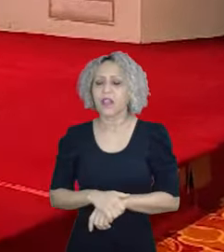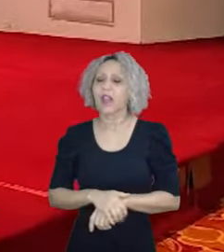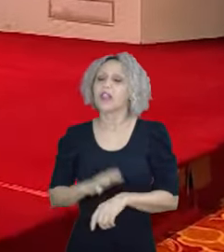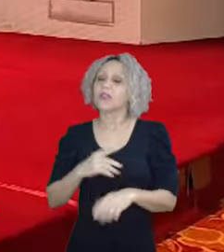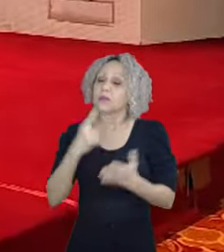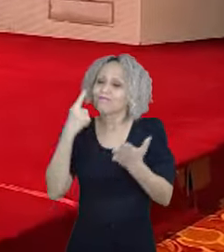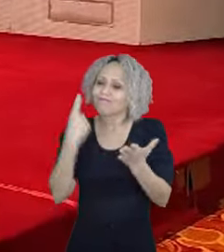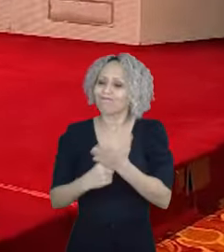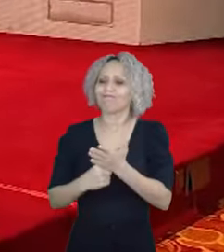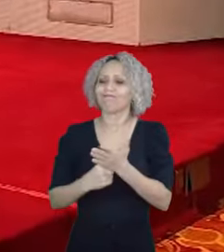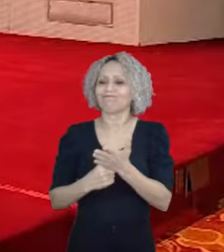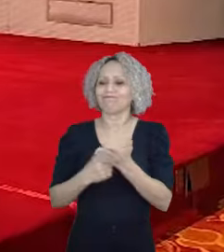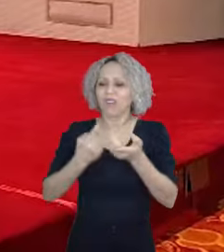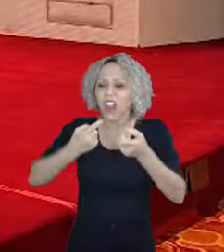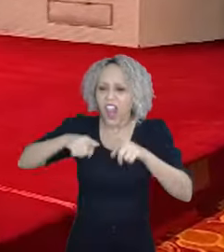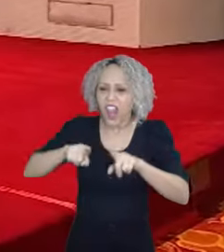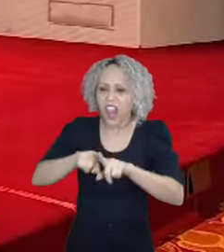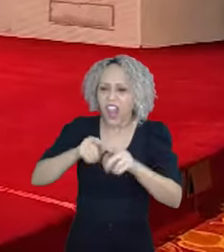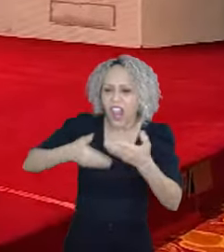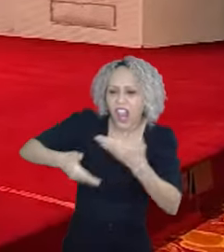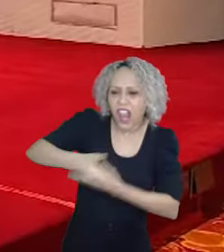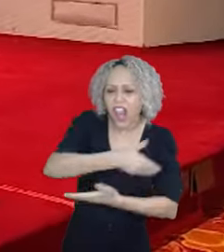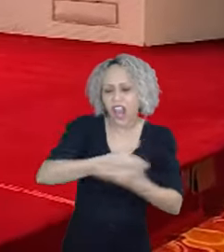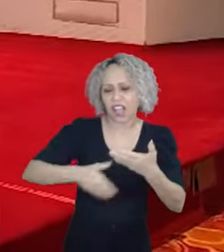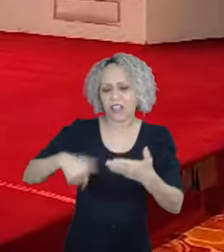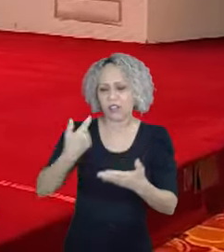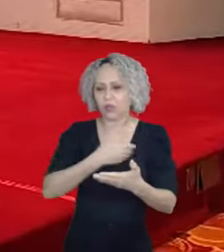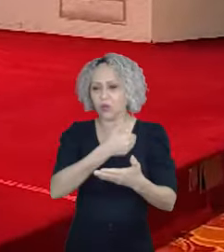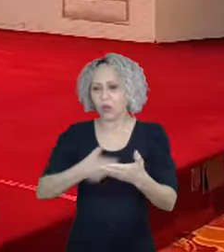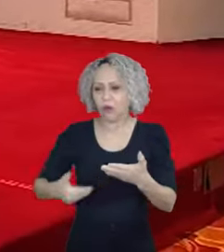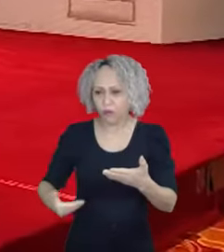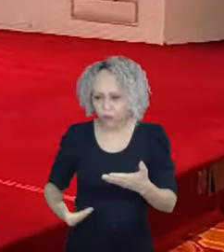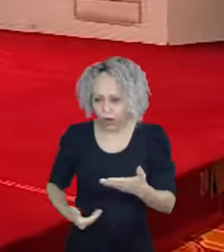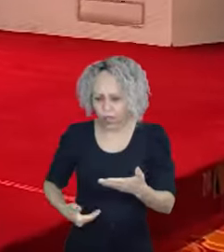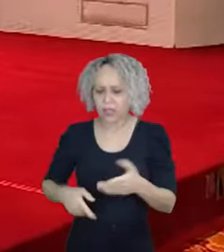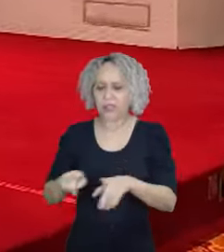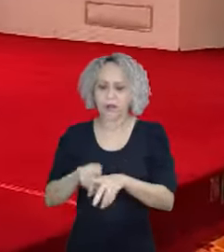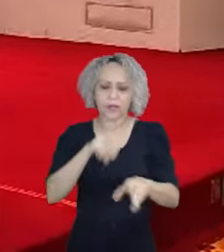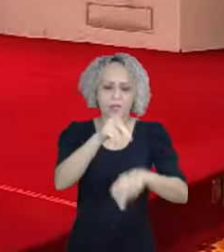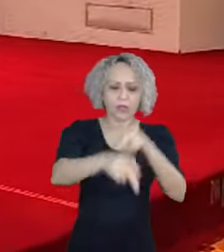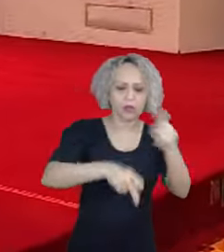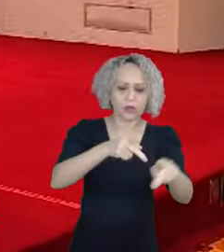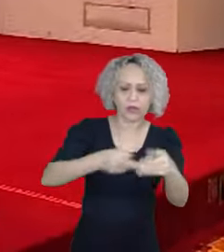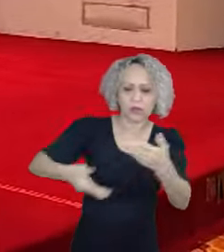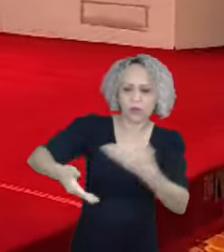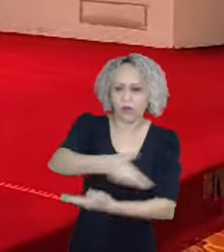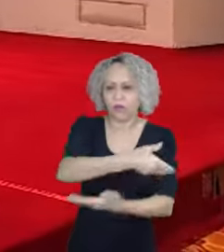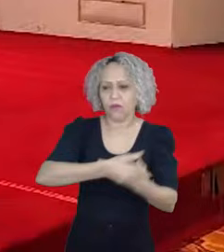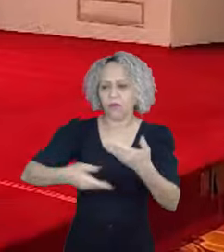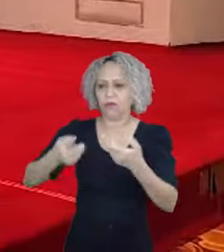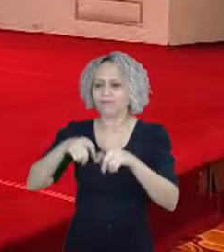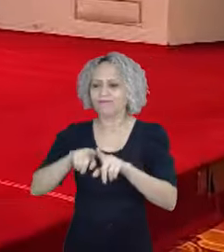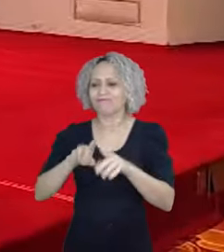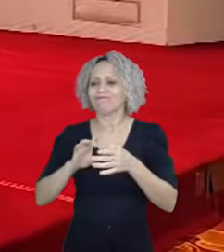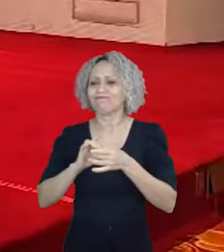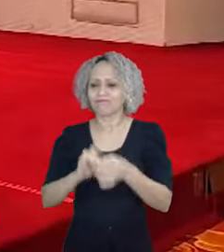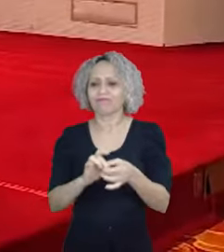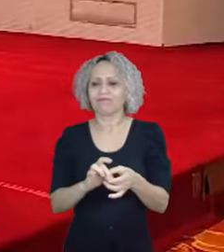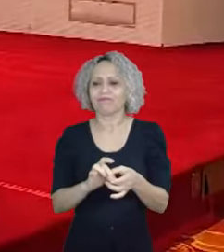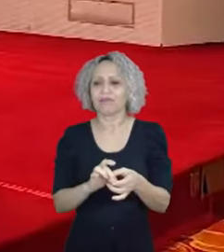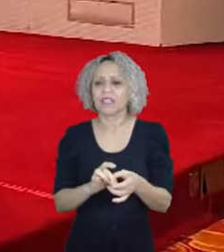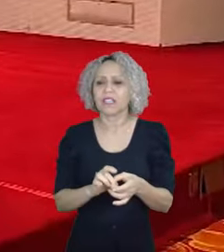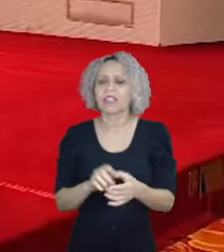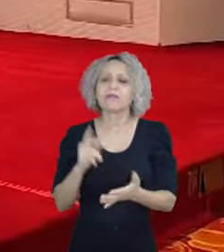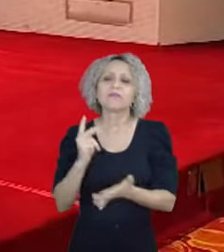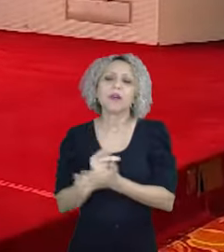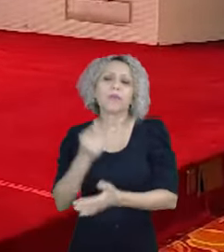Cimentamos laços não apenas entre nossos governos e empresas, mas entre nossos povos. Sempre cientes do passado,